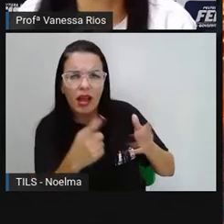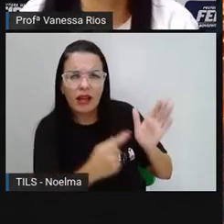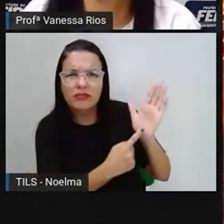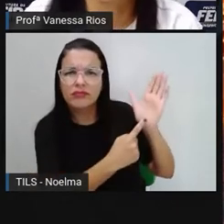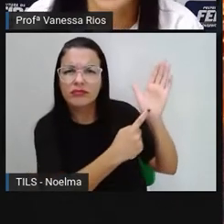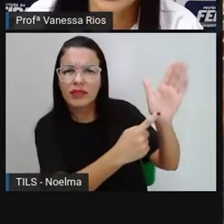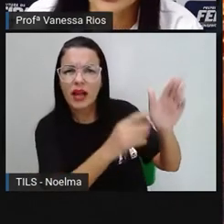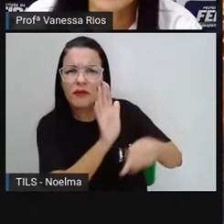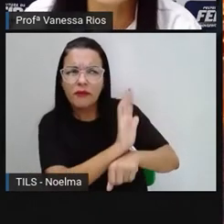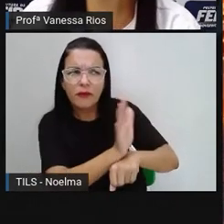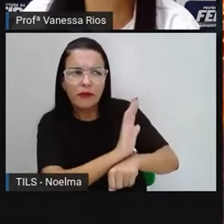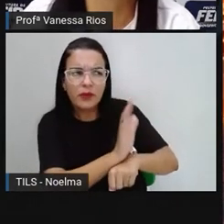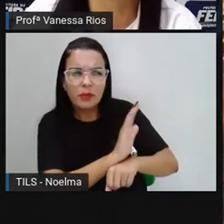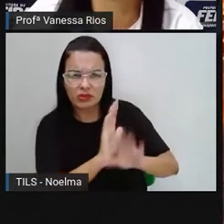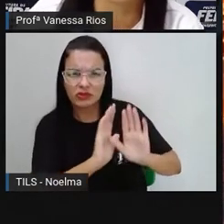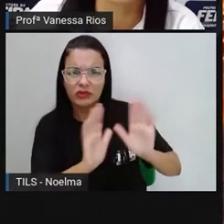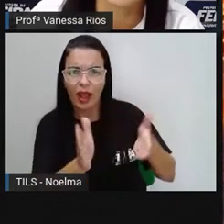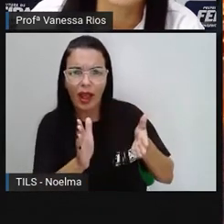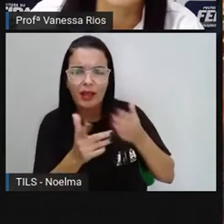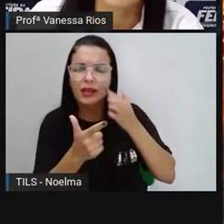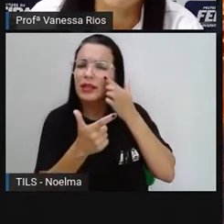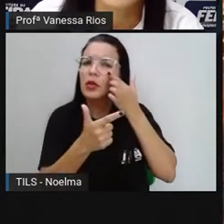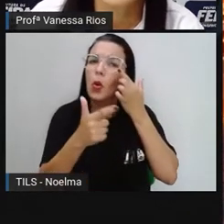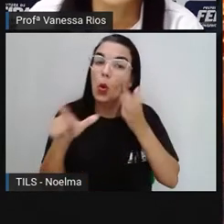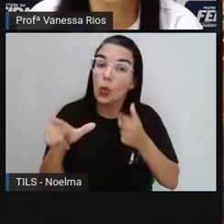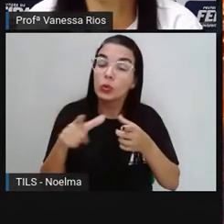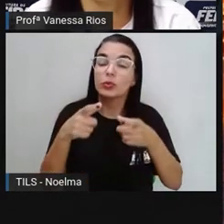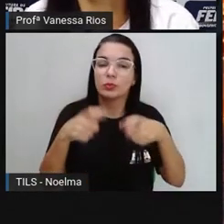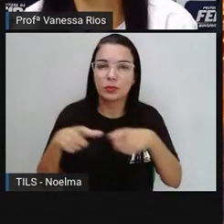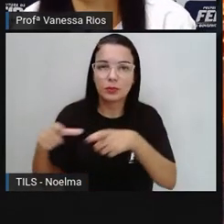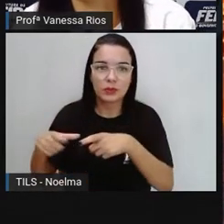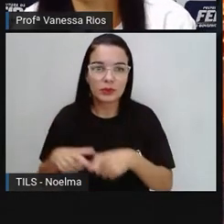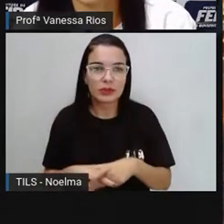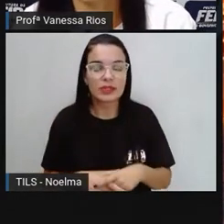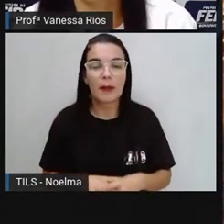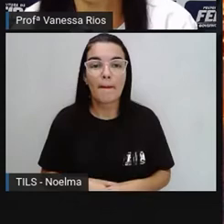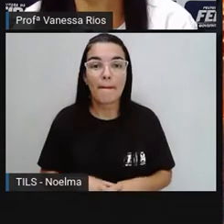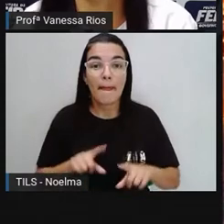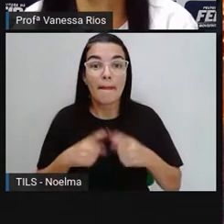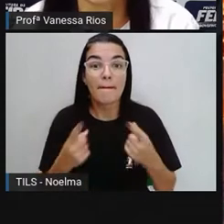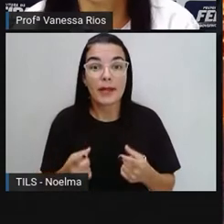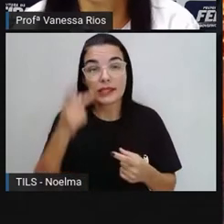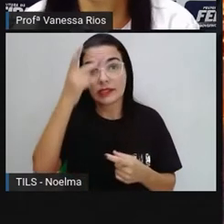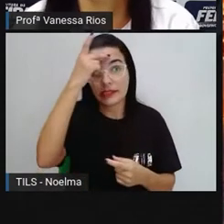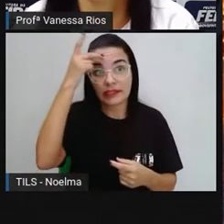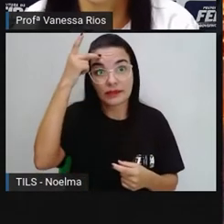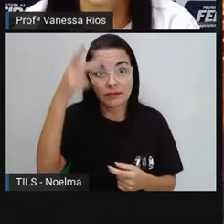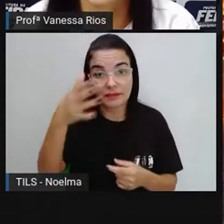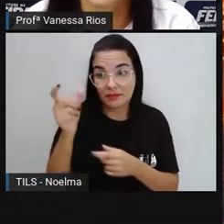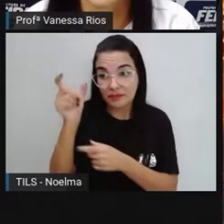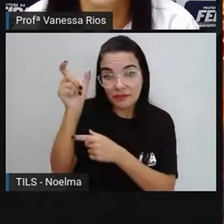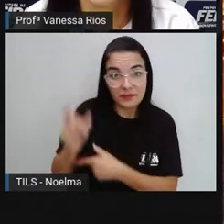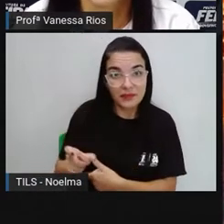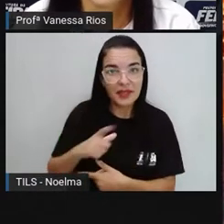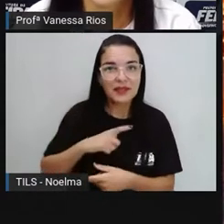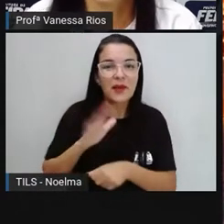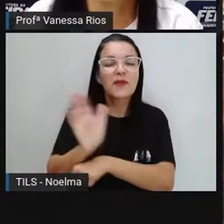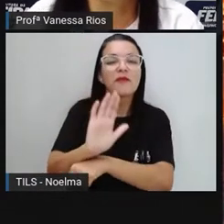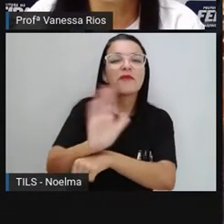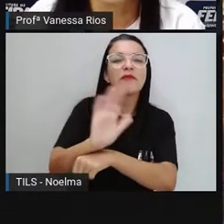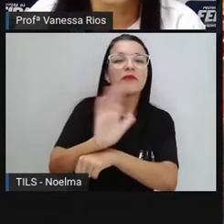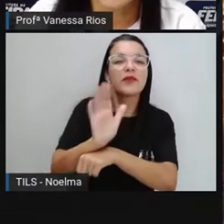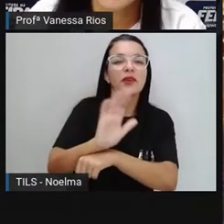esses personagens em um outro momento. Esses personagens aí fazem parte do filme, né?